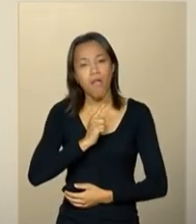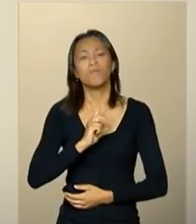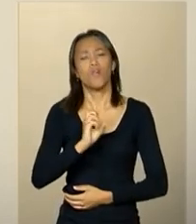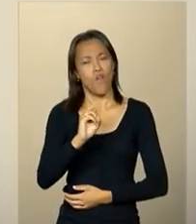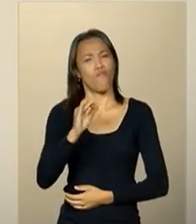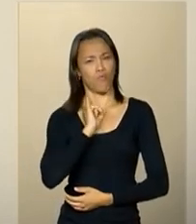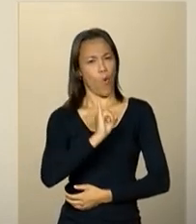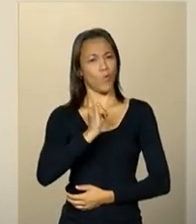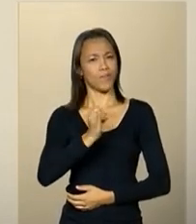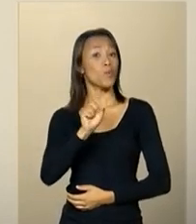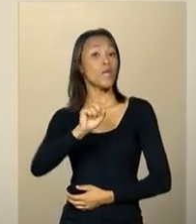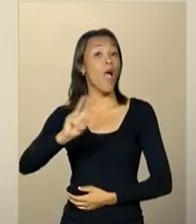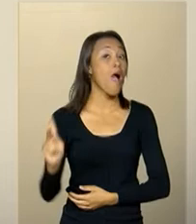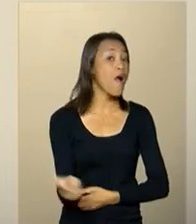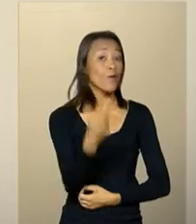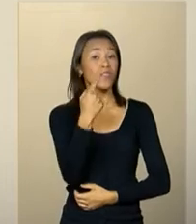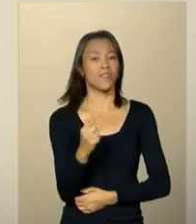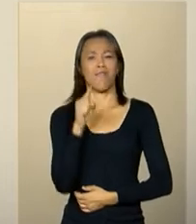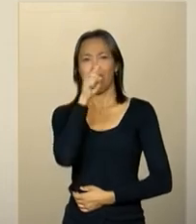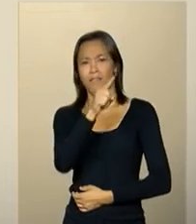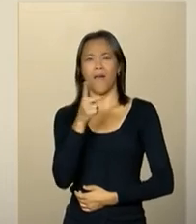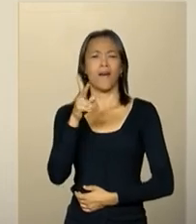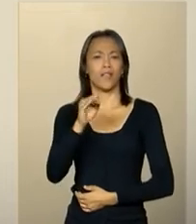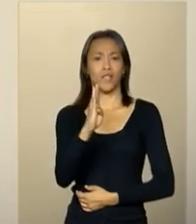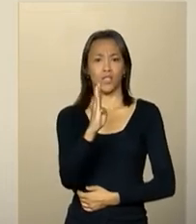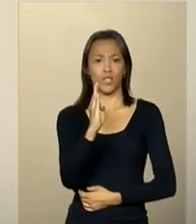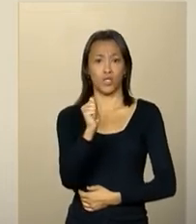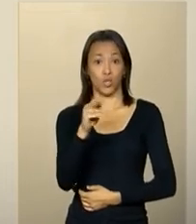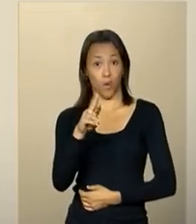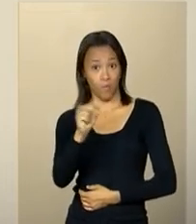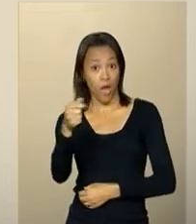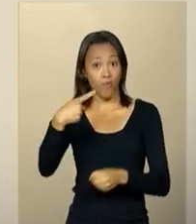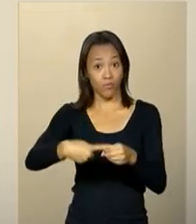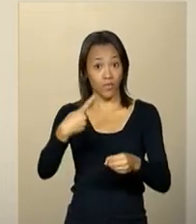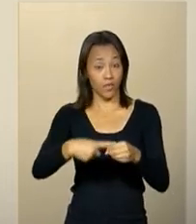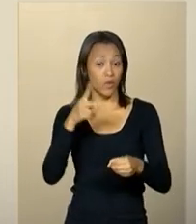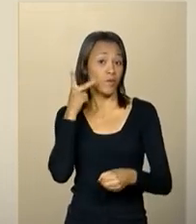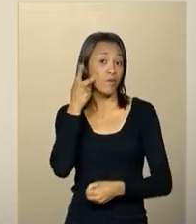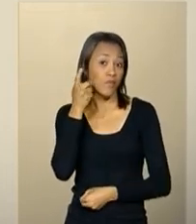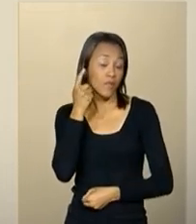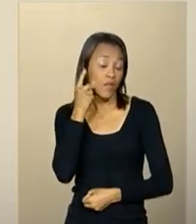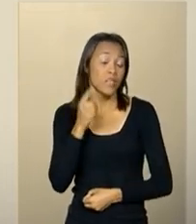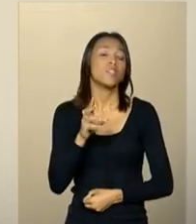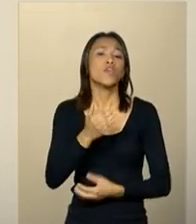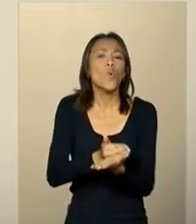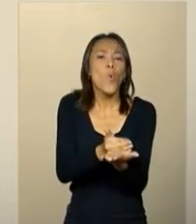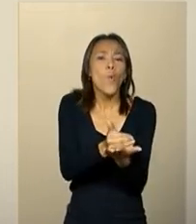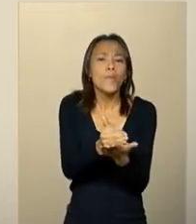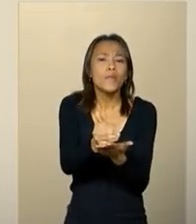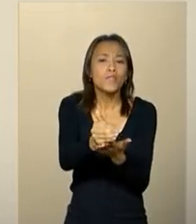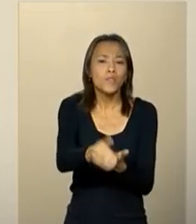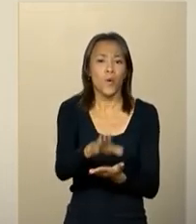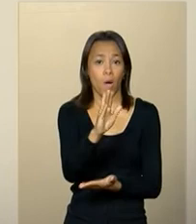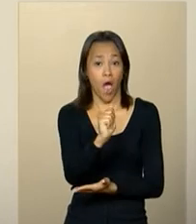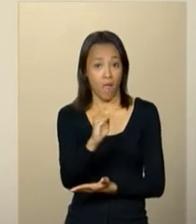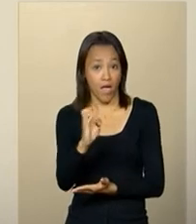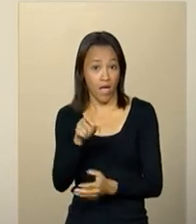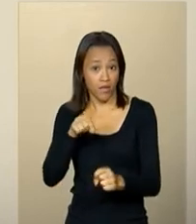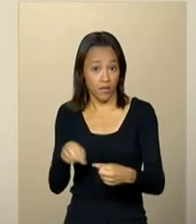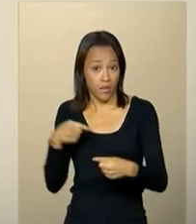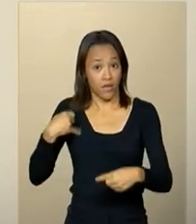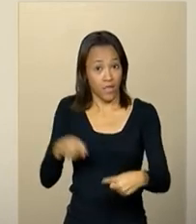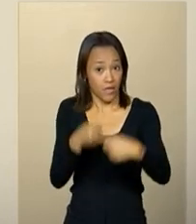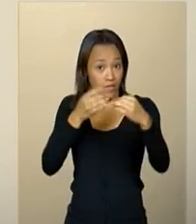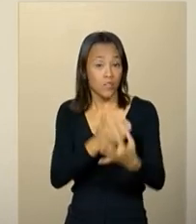eu vou te contar o que aconteceu lá em Sobral no interior do Ceará que começou Qual o fabetização na idade certa